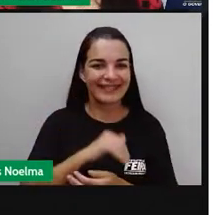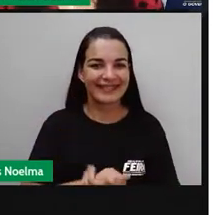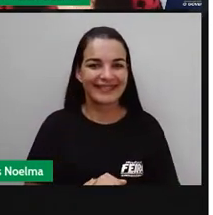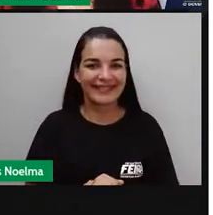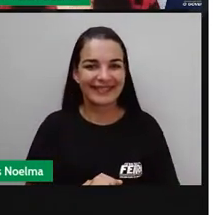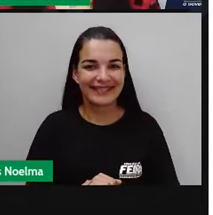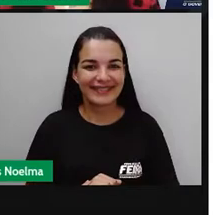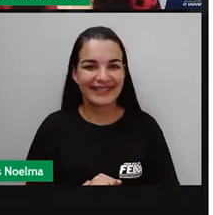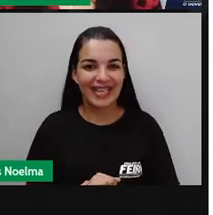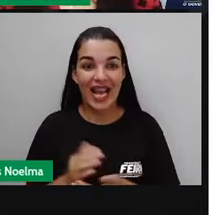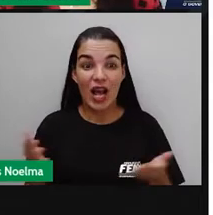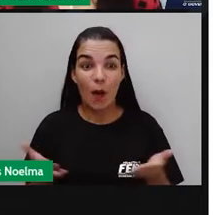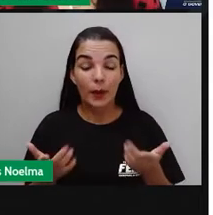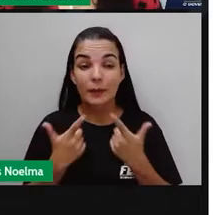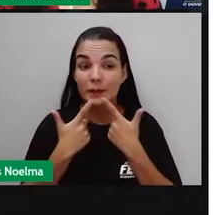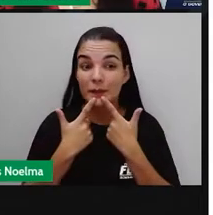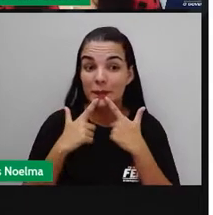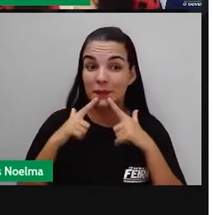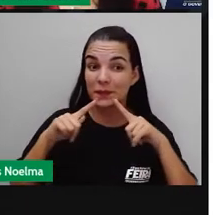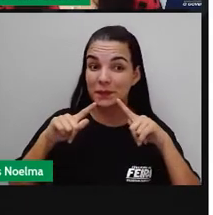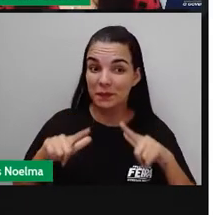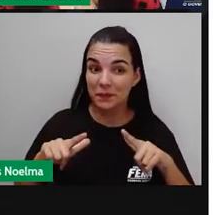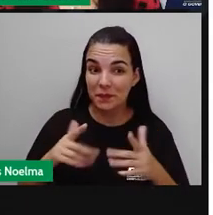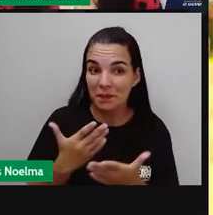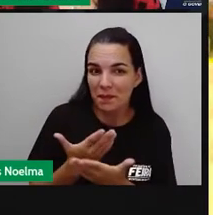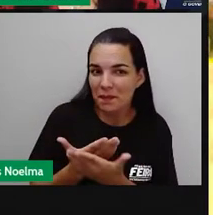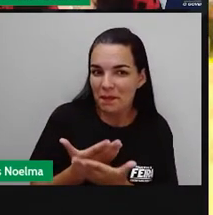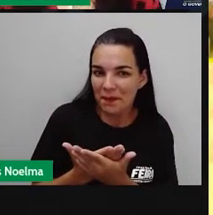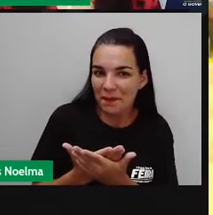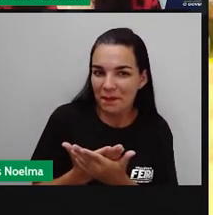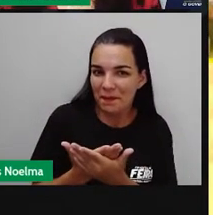A aula de hoje será de linguagens.